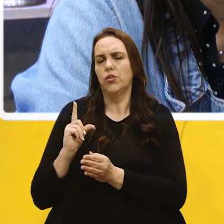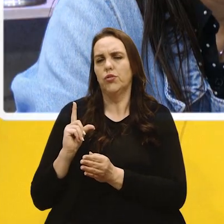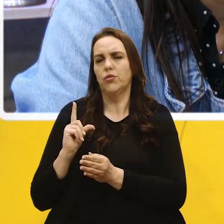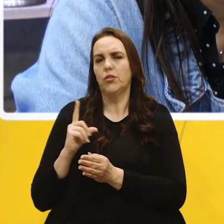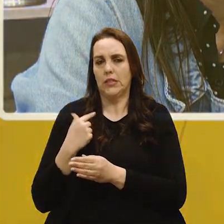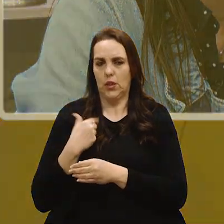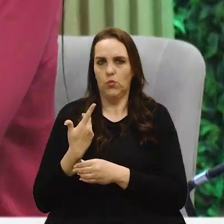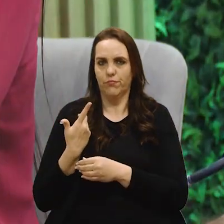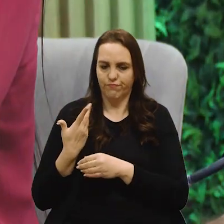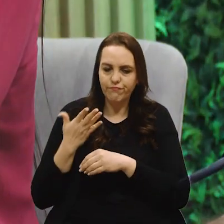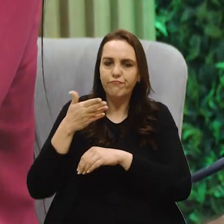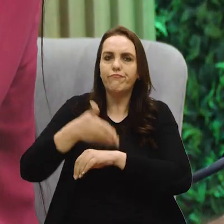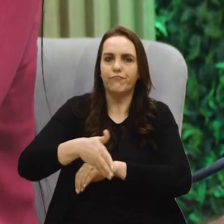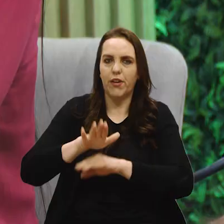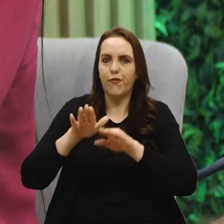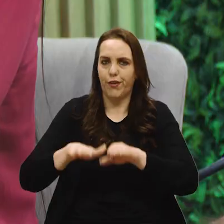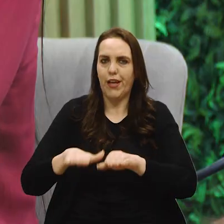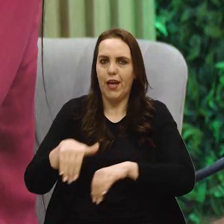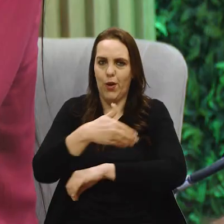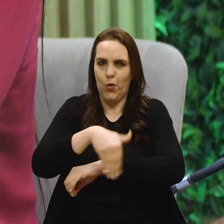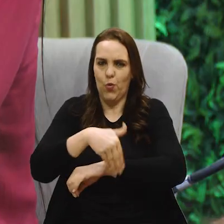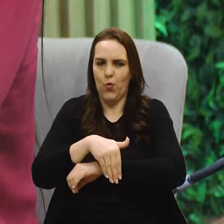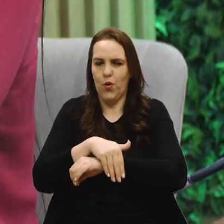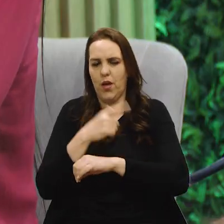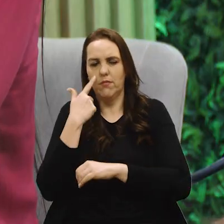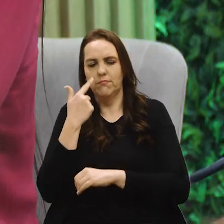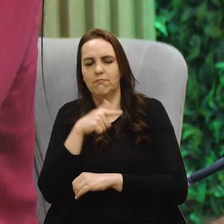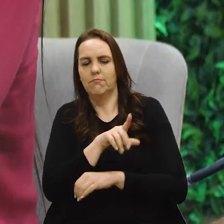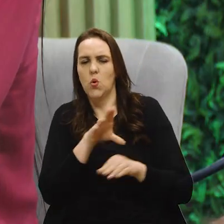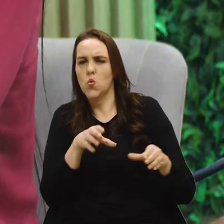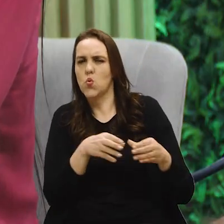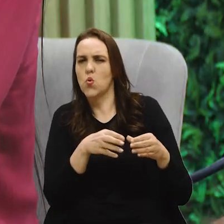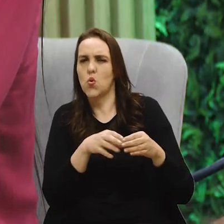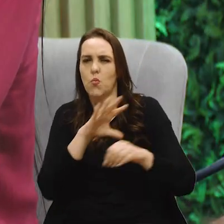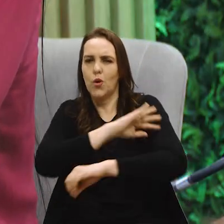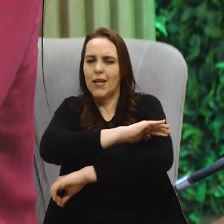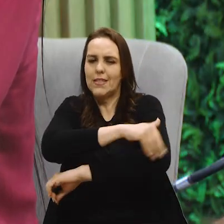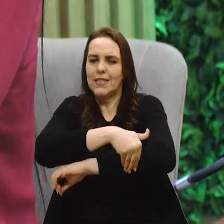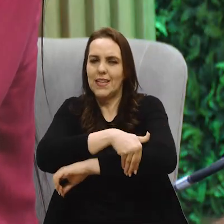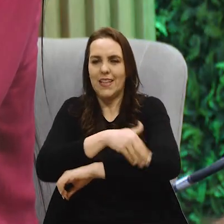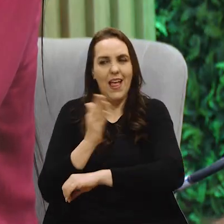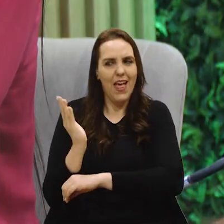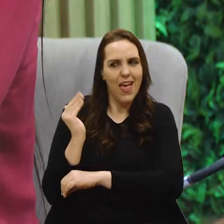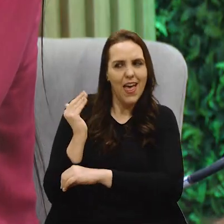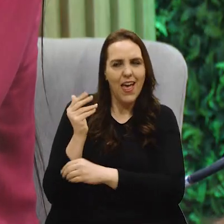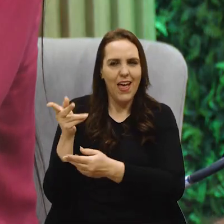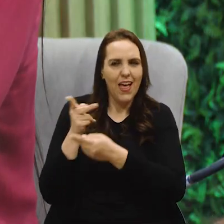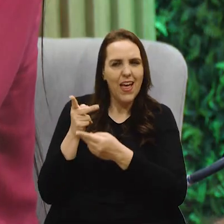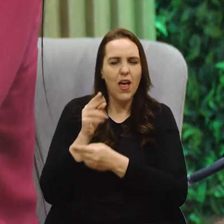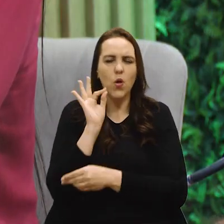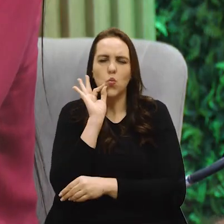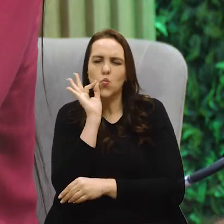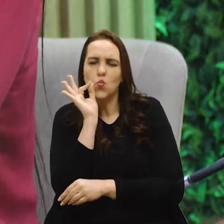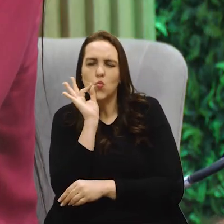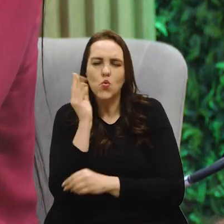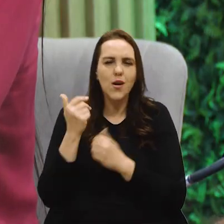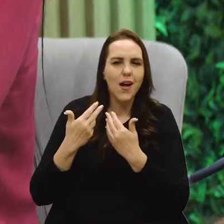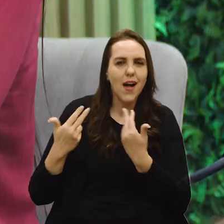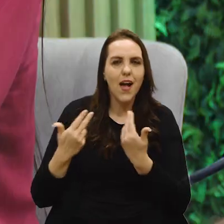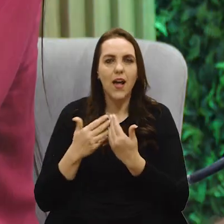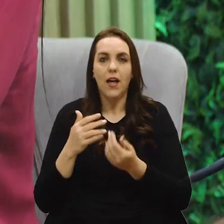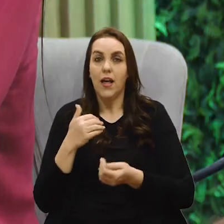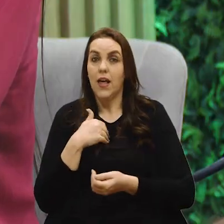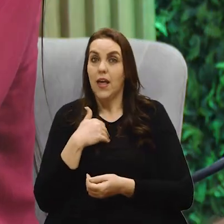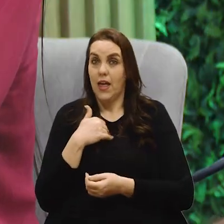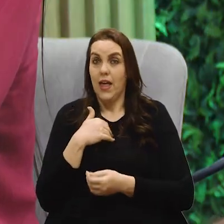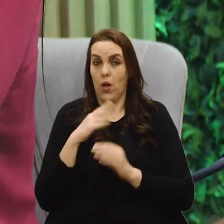muito bem, antes de eu parar na rua, que eu passava por uma turminha na esquina, e que os caras me convidavam para mim ir lá fumar um baseadinho.